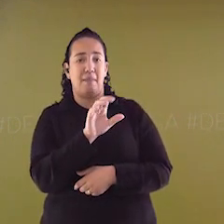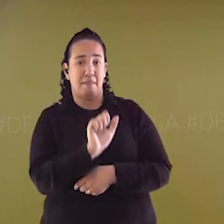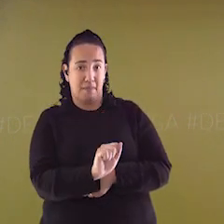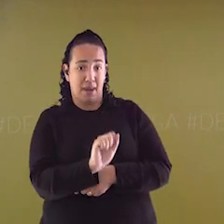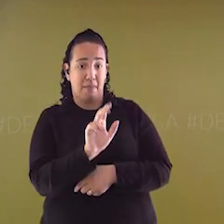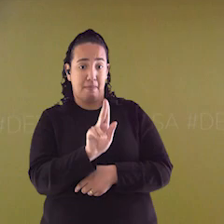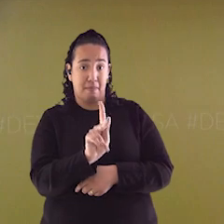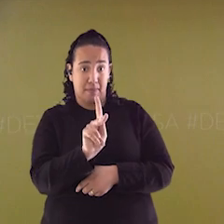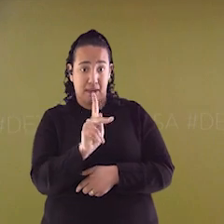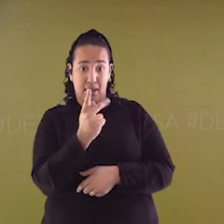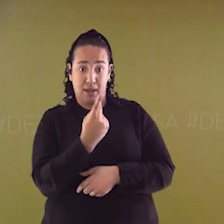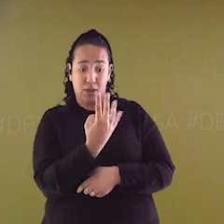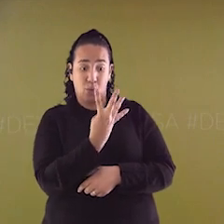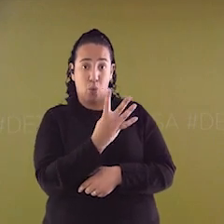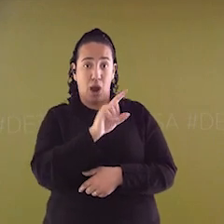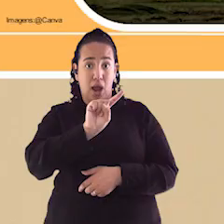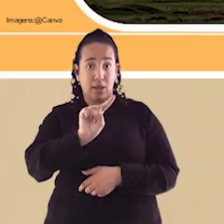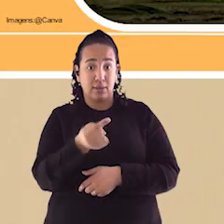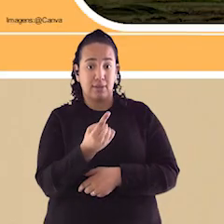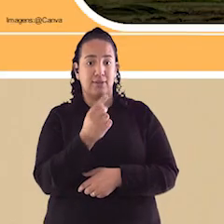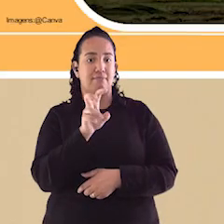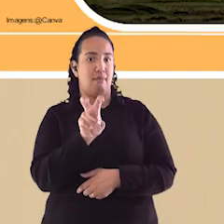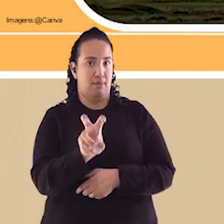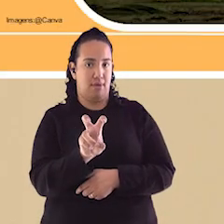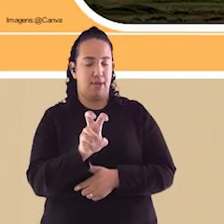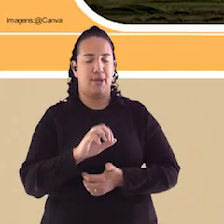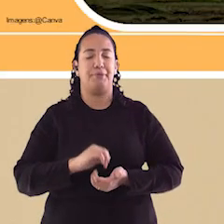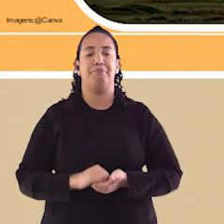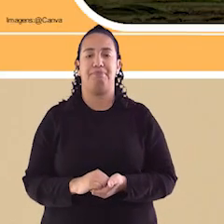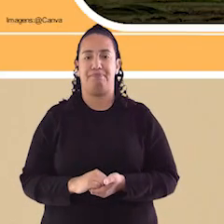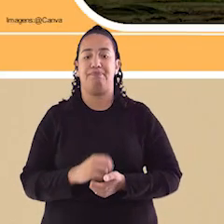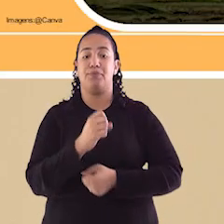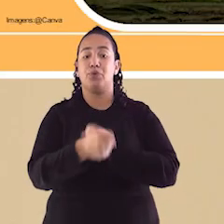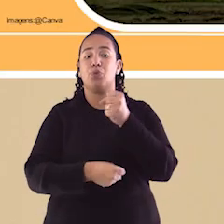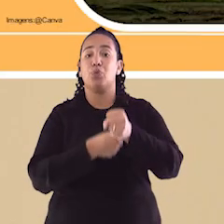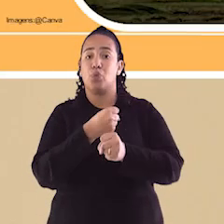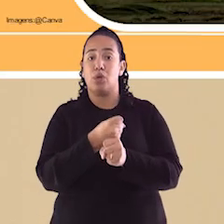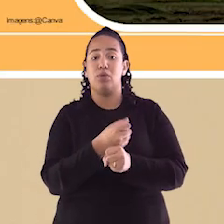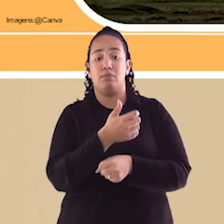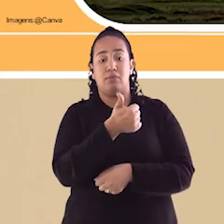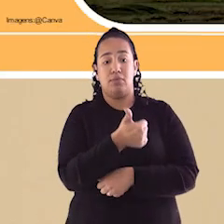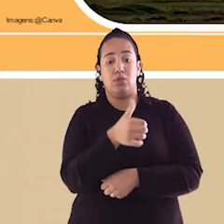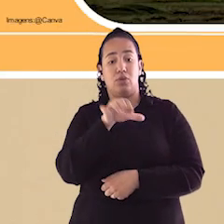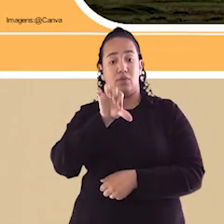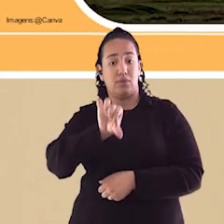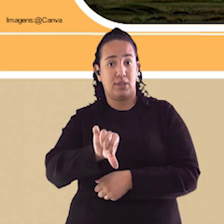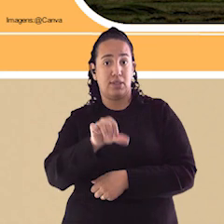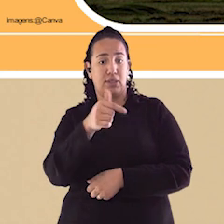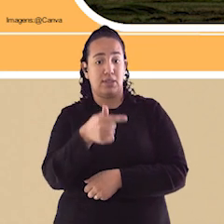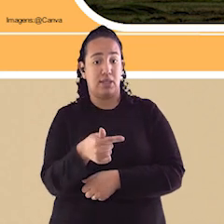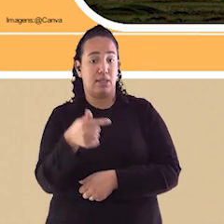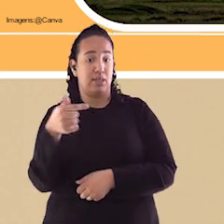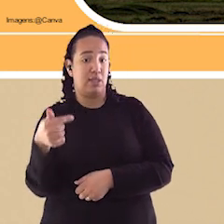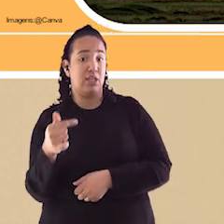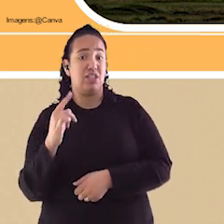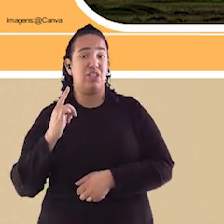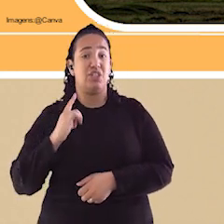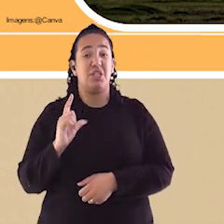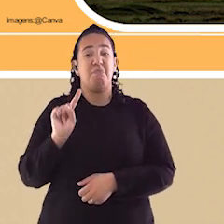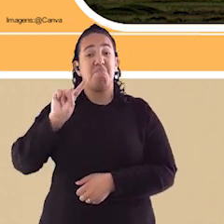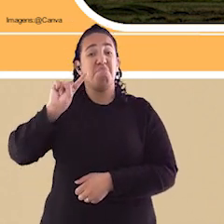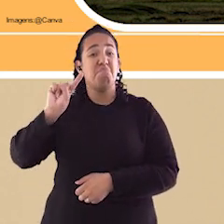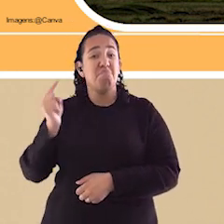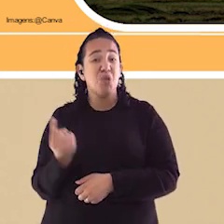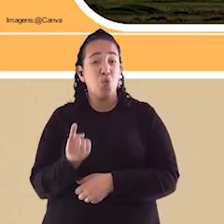do ano de 1990. No ano de 1977, chegavam a ser emitidas